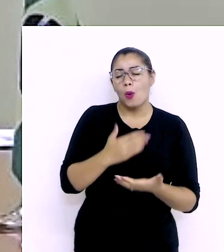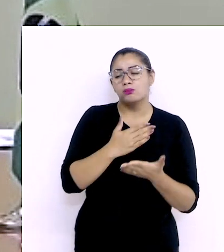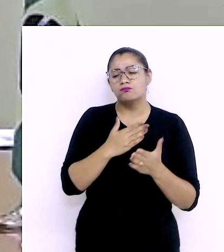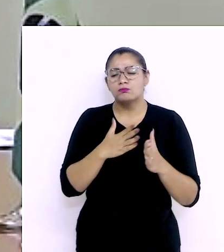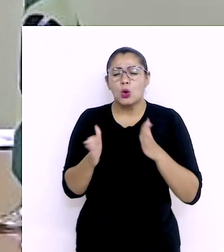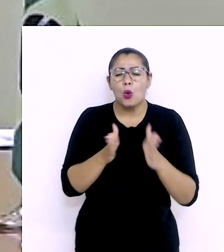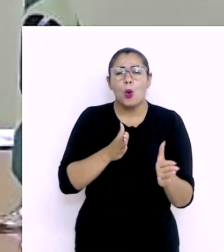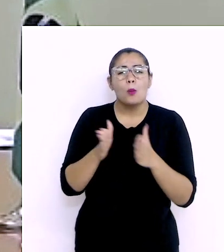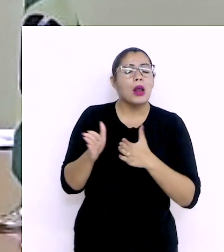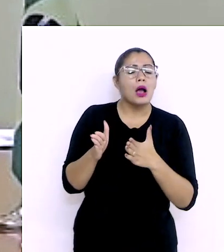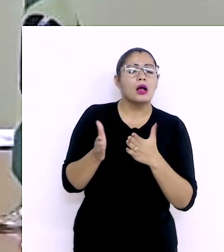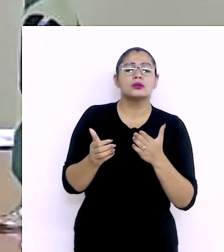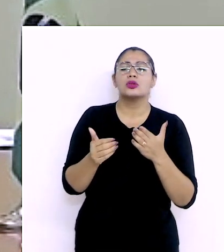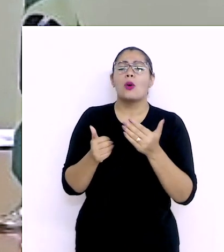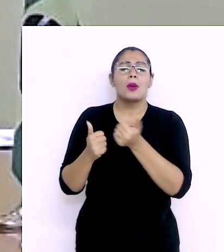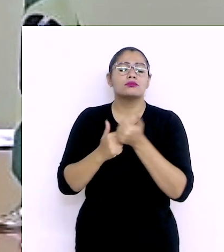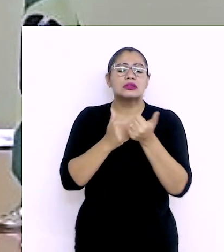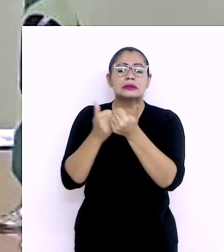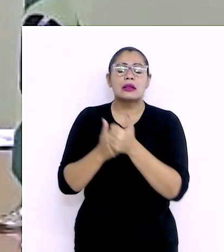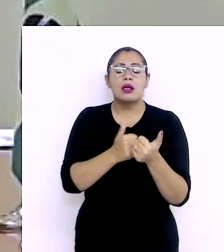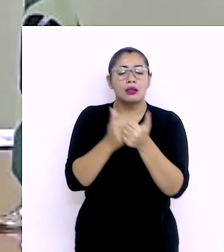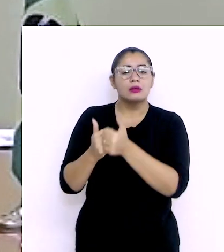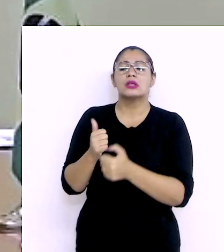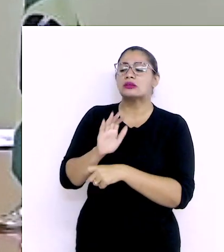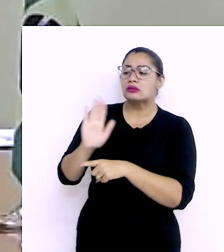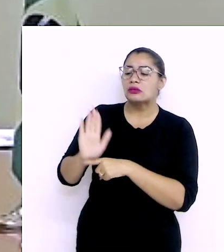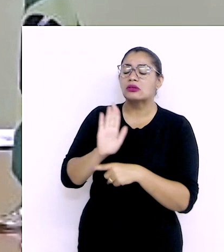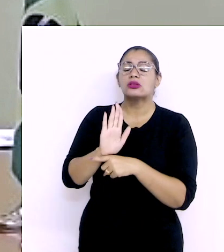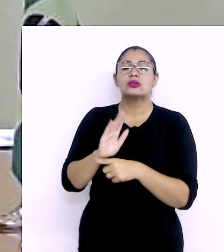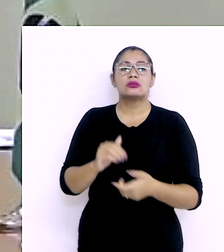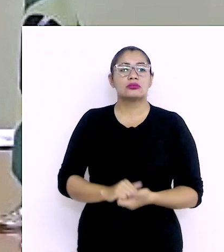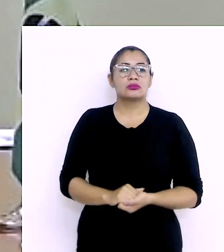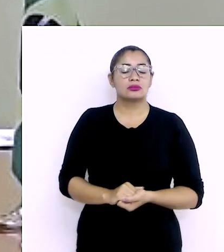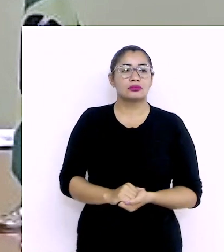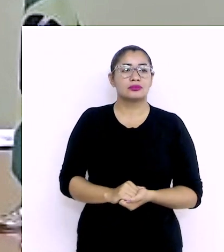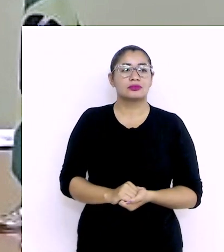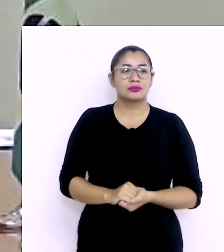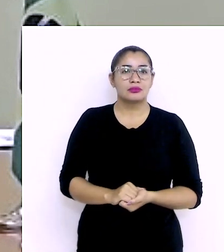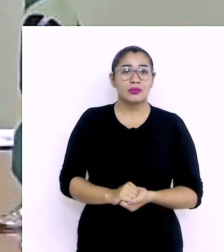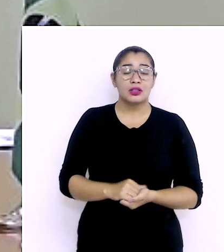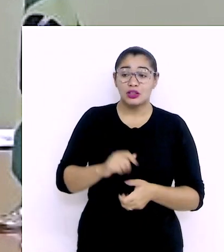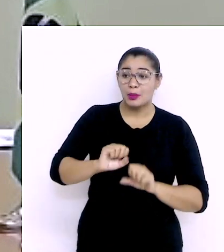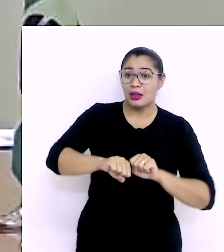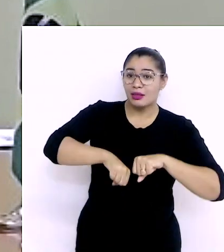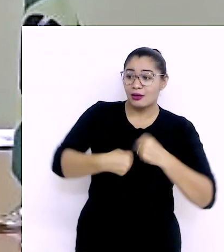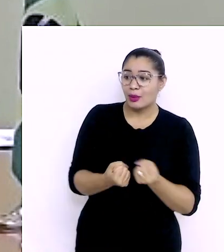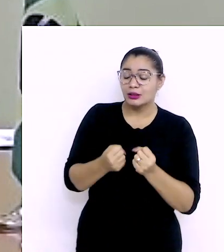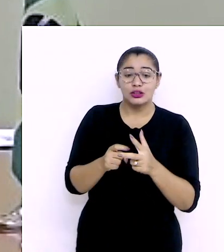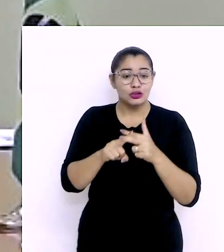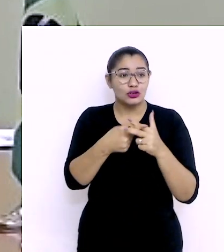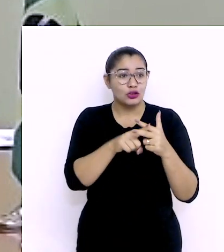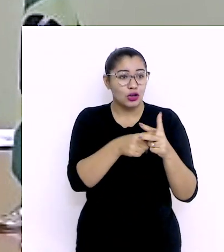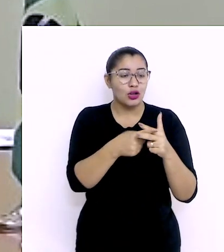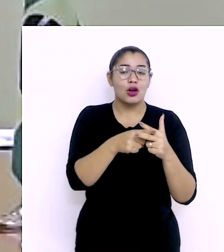para adaptação, em função da necessidade de amortização e da capacidade já instalada para